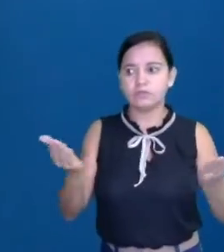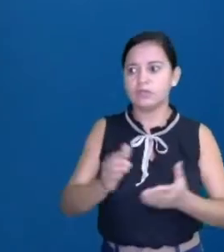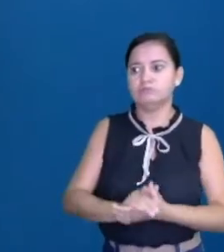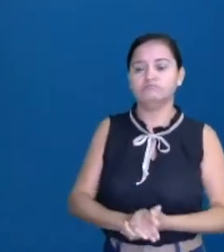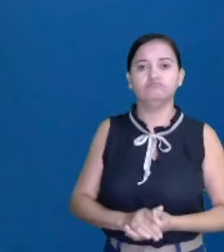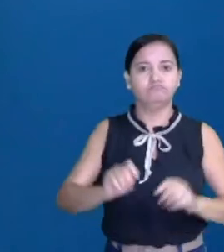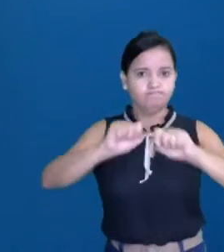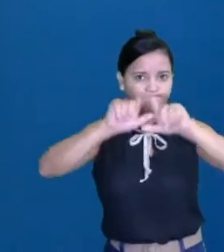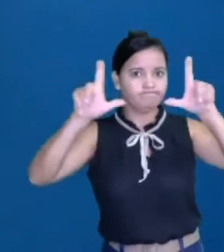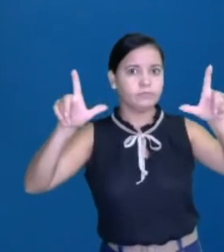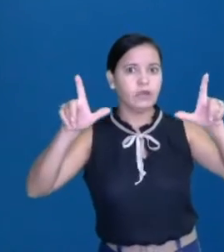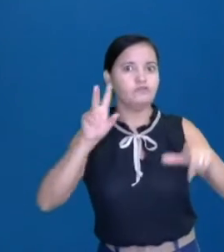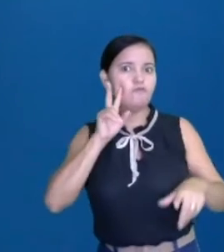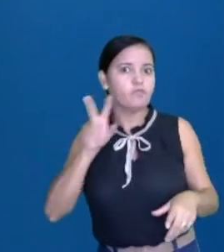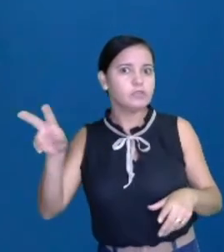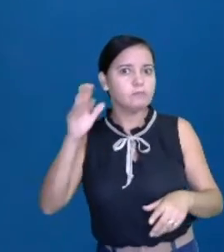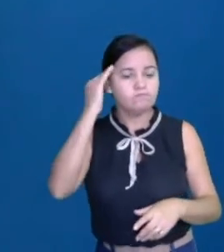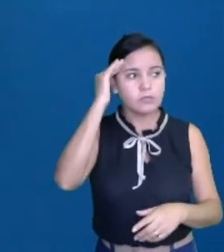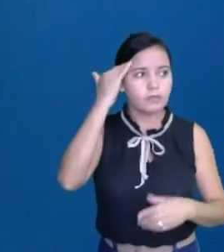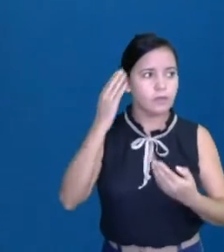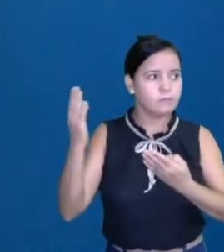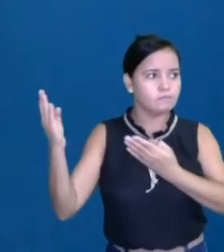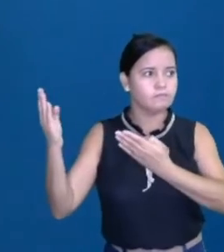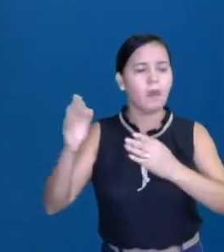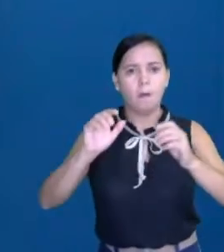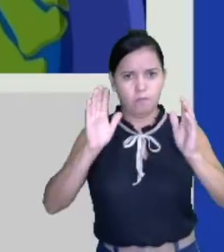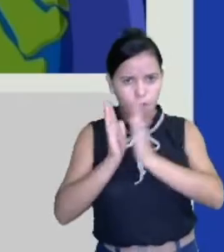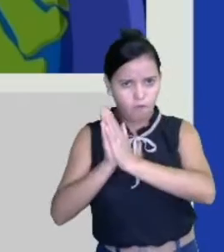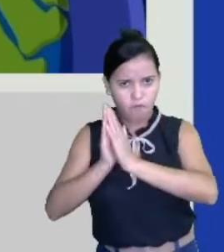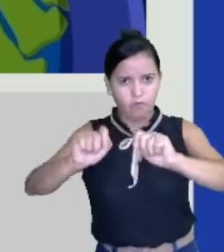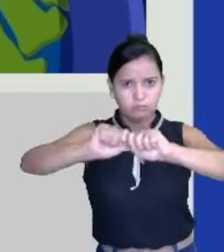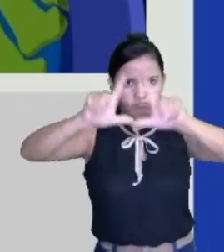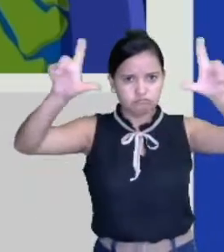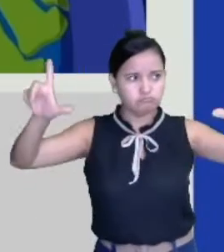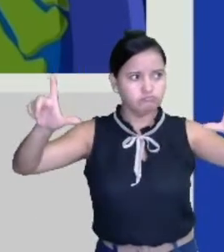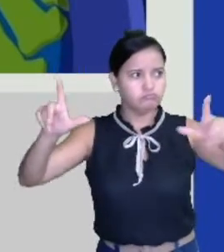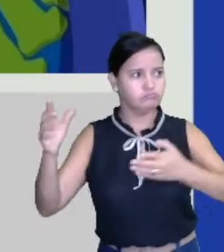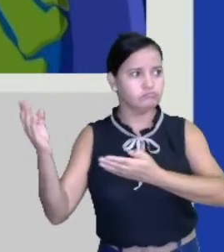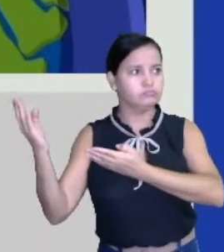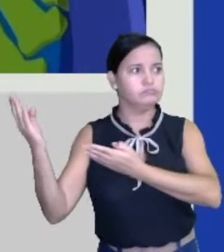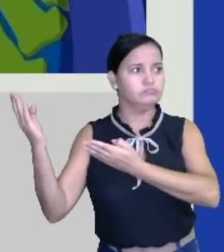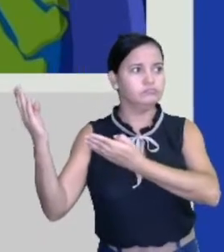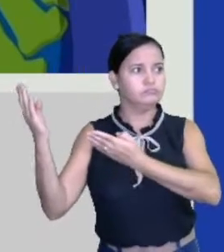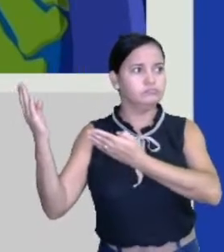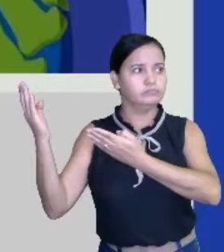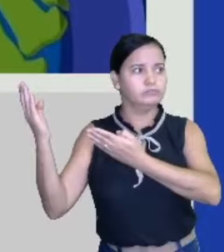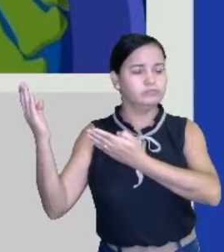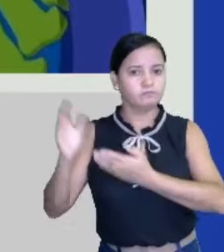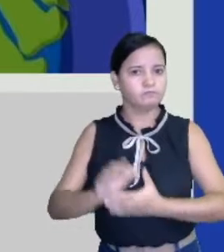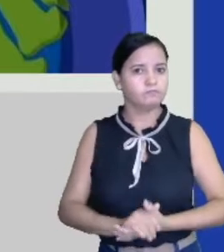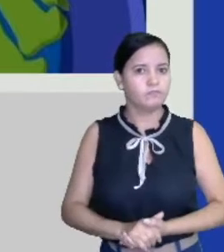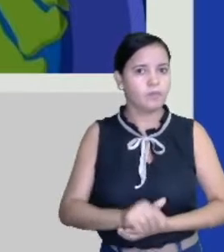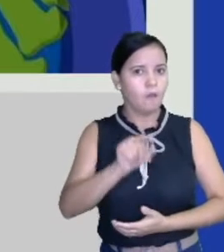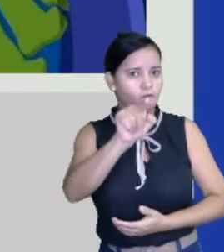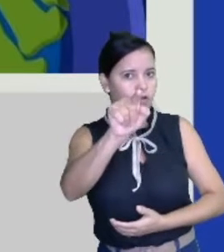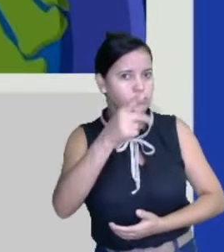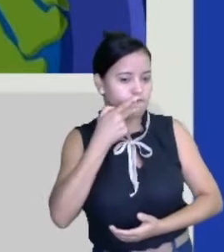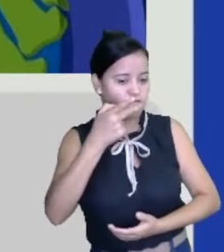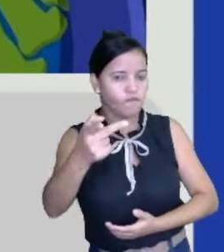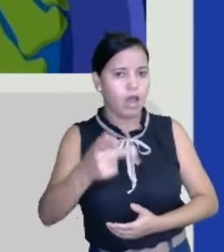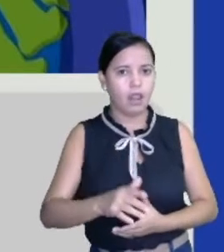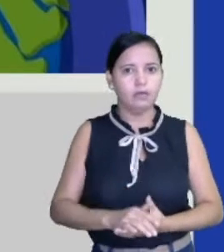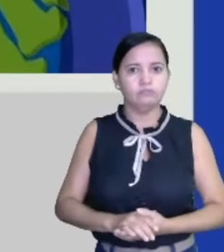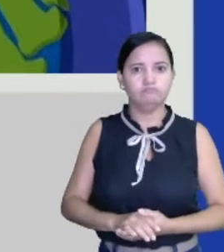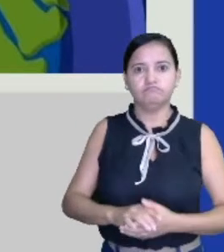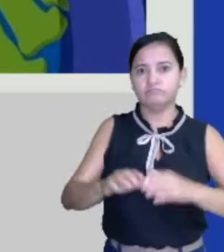imagem aqui. Essa imagem aqui é só para vocês entenderem. Abre de novo aí, produção, para poder eu explicar essa imagem. Quando você fala da camada de ozônio,